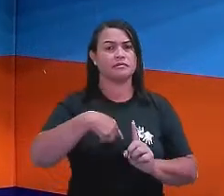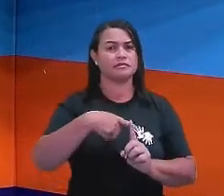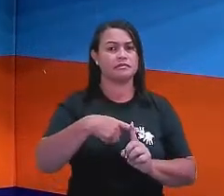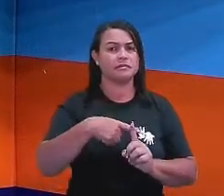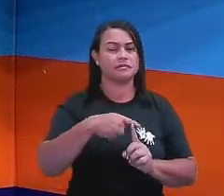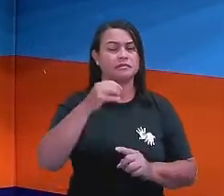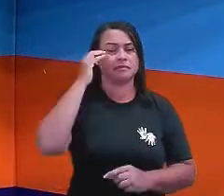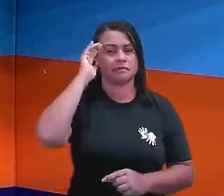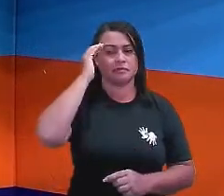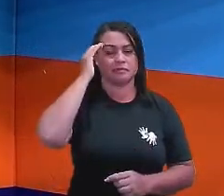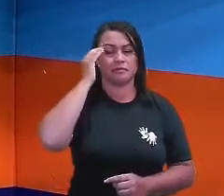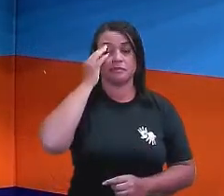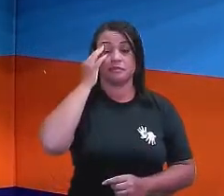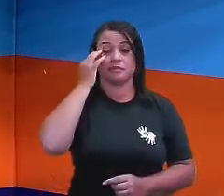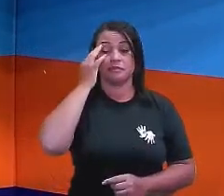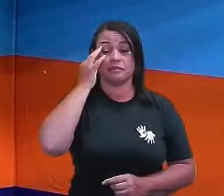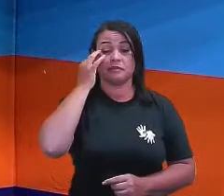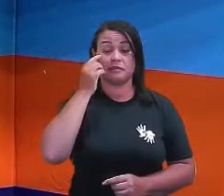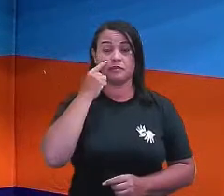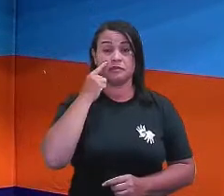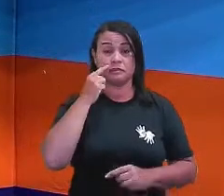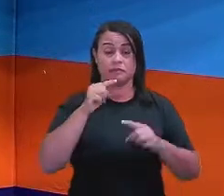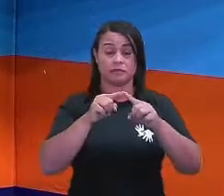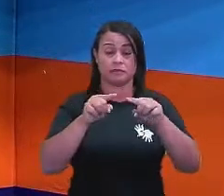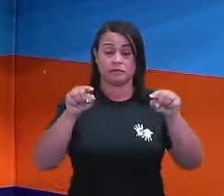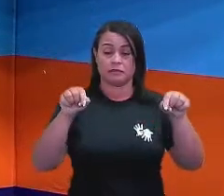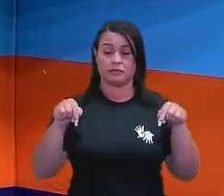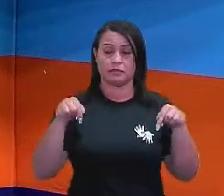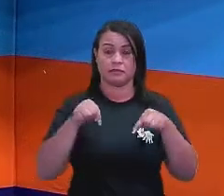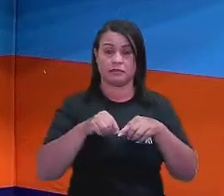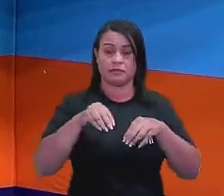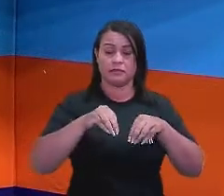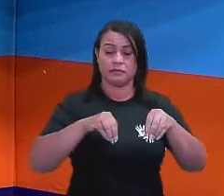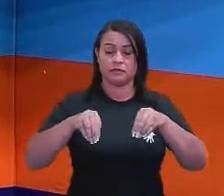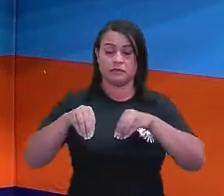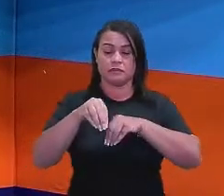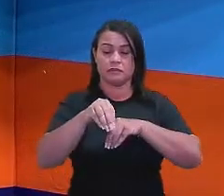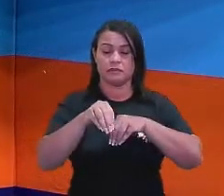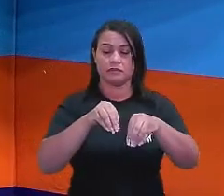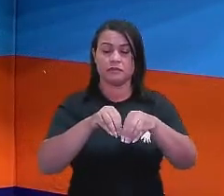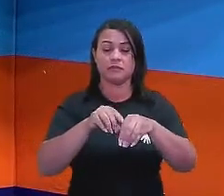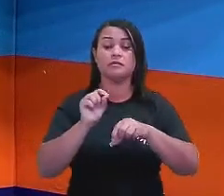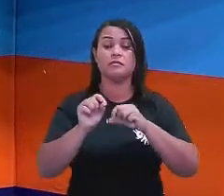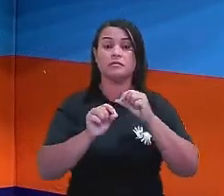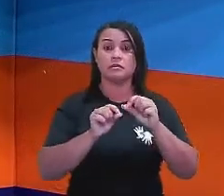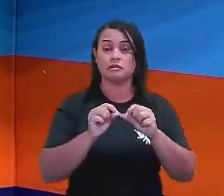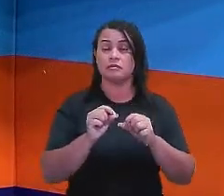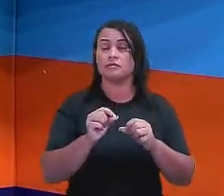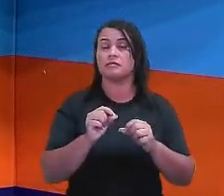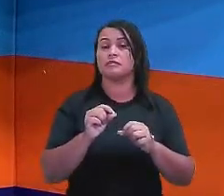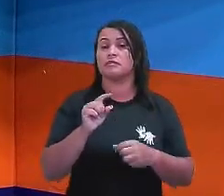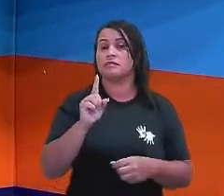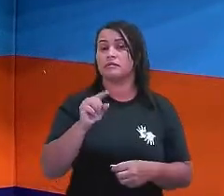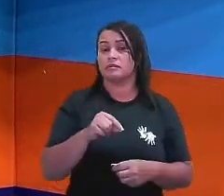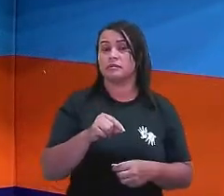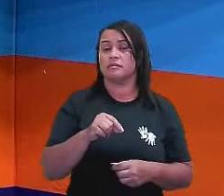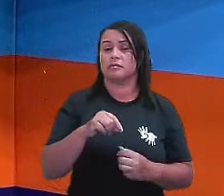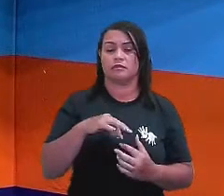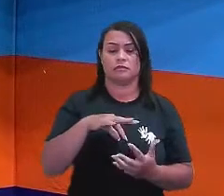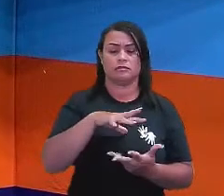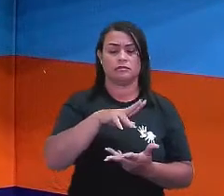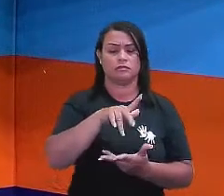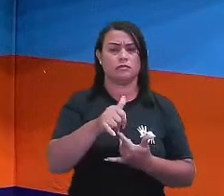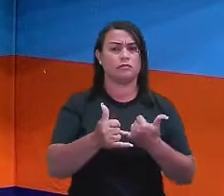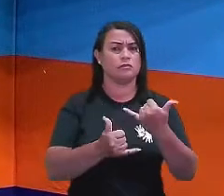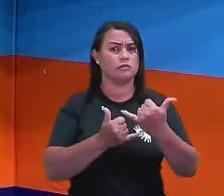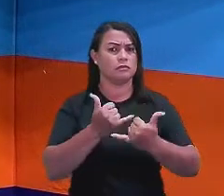gente compreender. O xadrez, vamos a um exemplo, tá? O xadrez é considerado mundialmente um